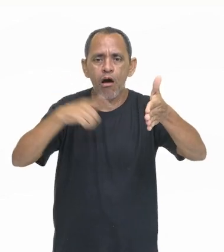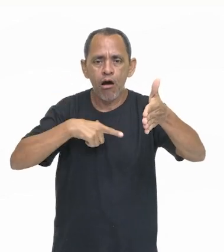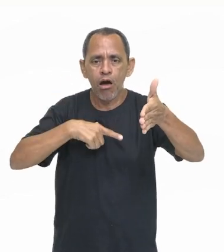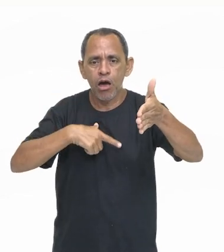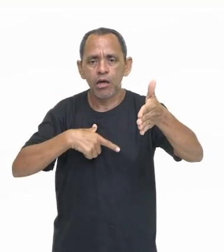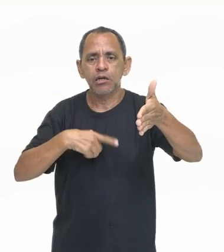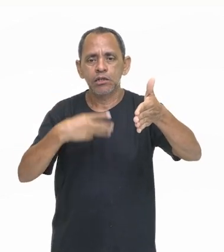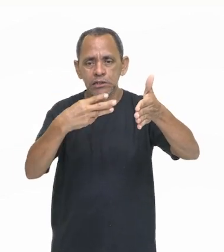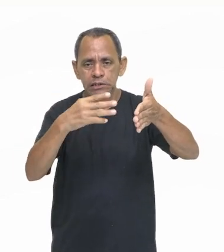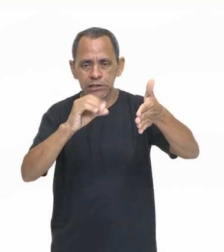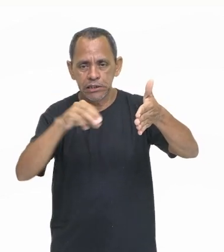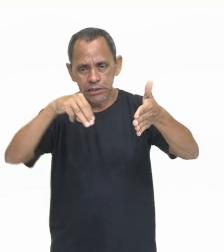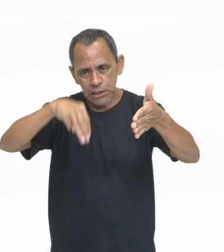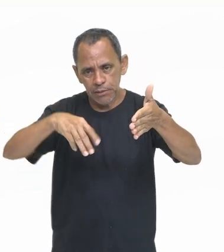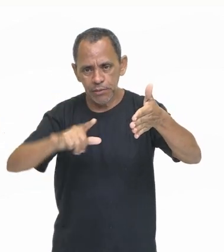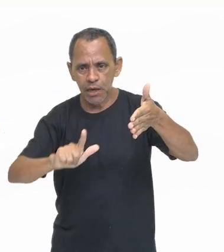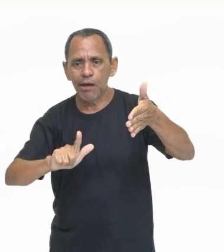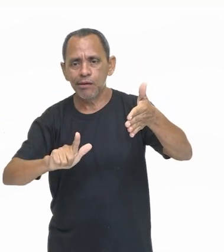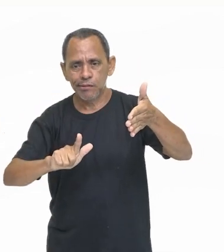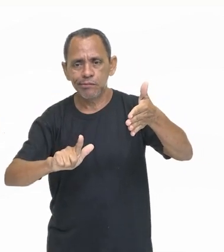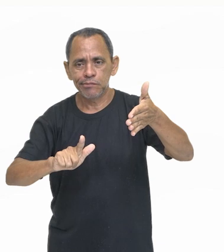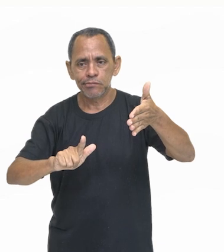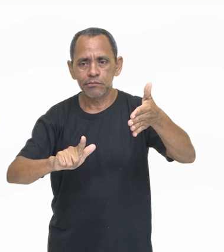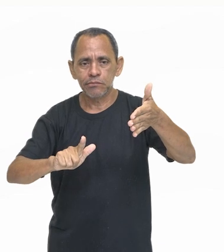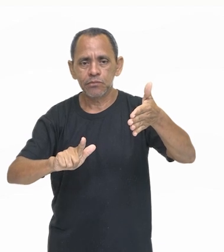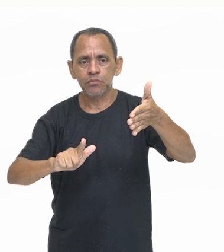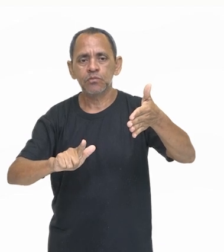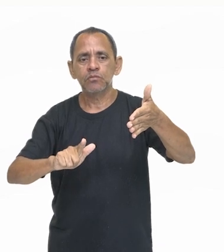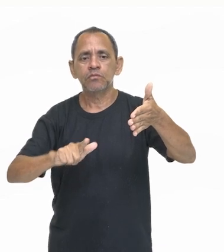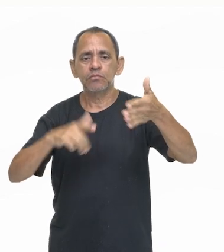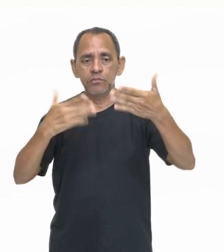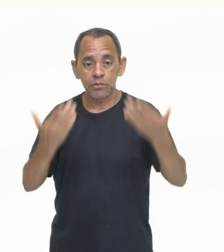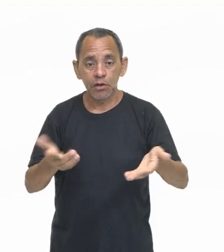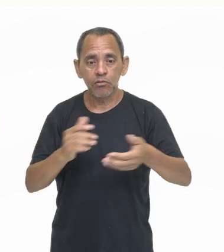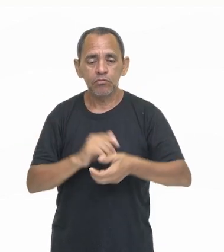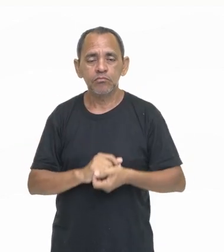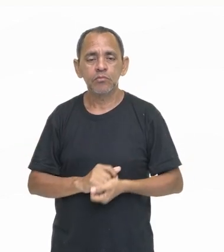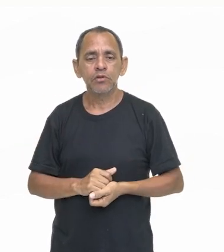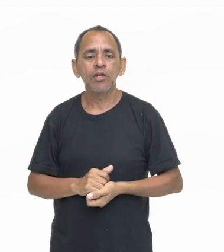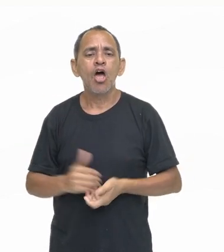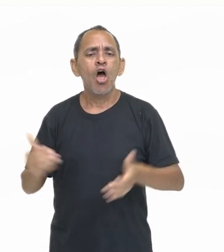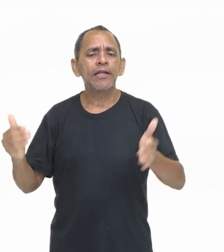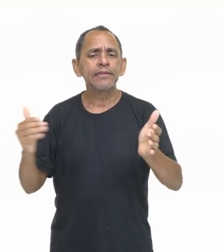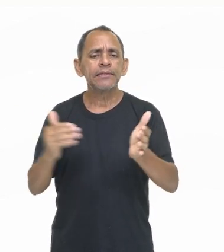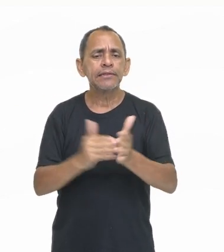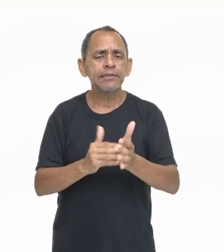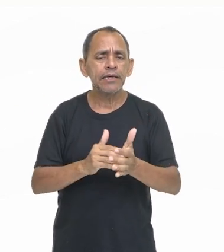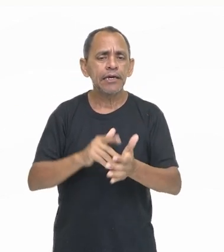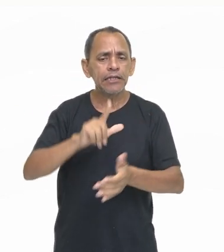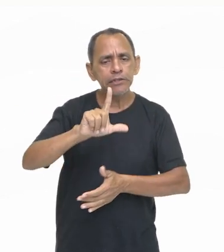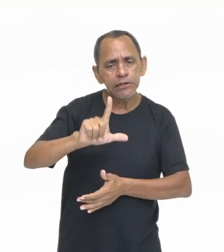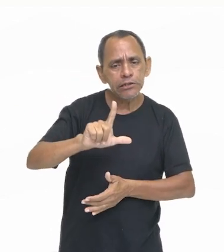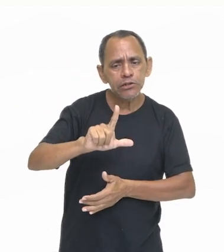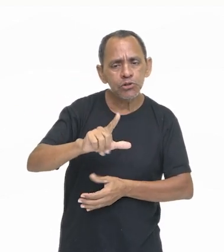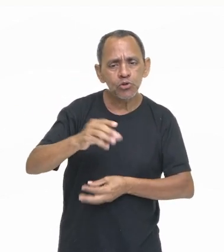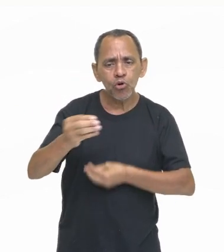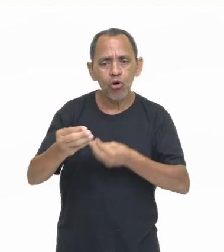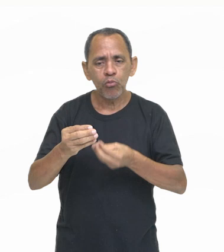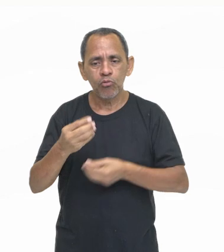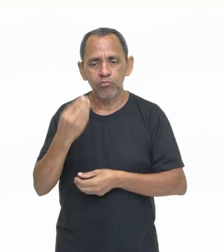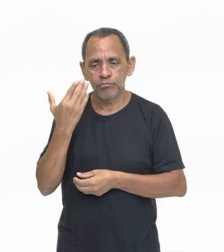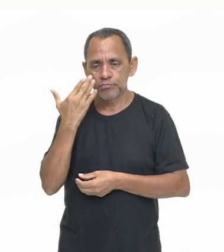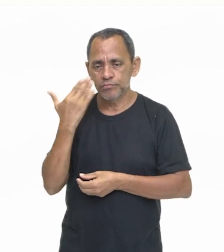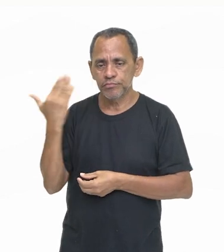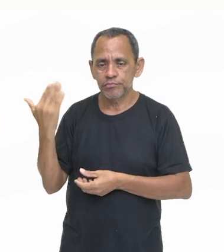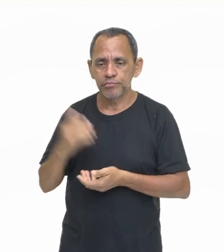temos? Nós temos 30 ml. Para chegar em litro, perceba que nós vamos passar, ó, pela unidade